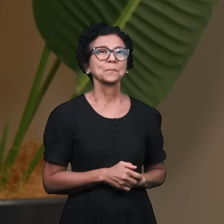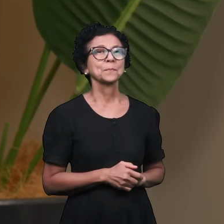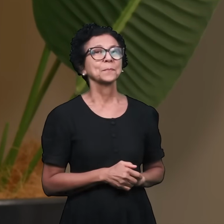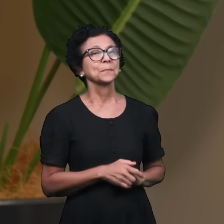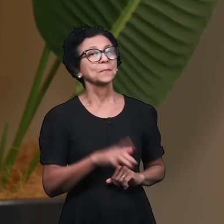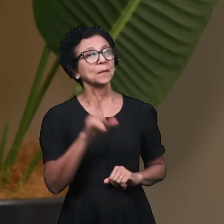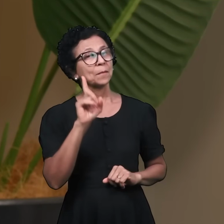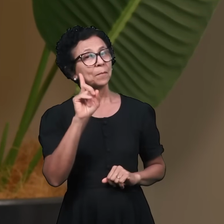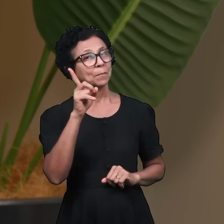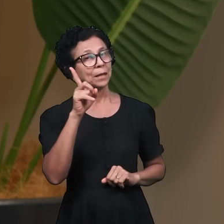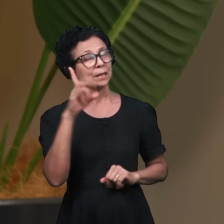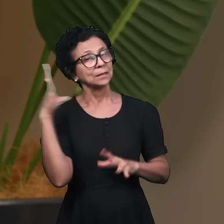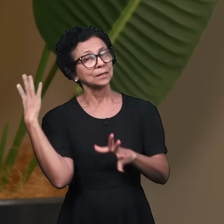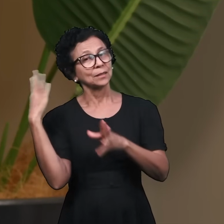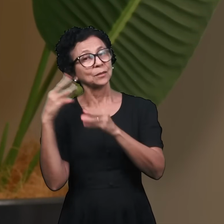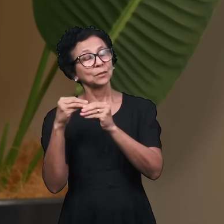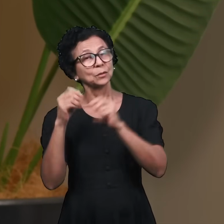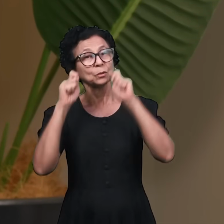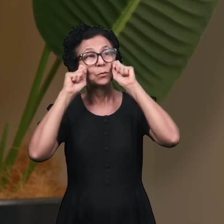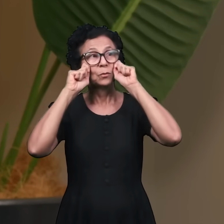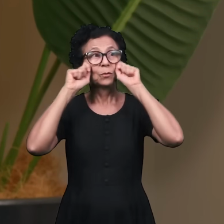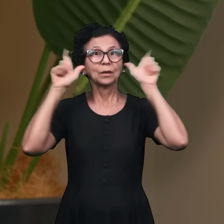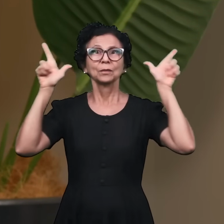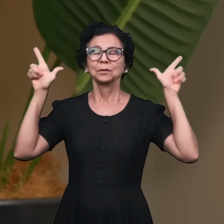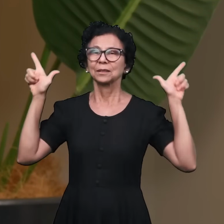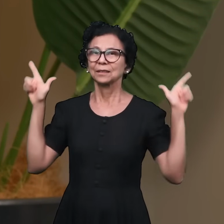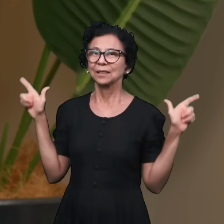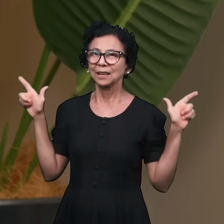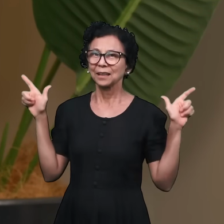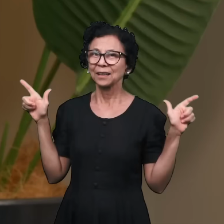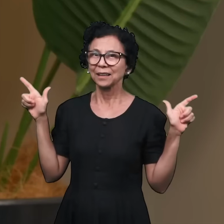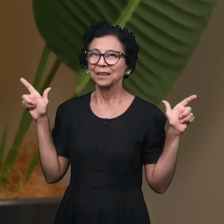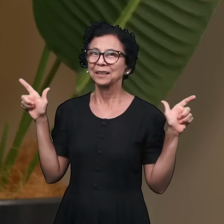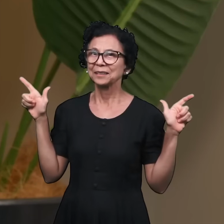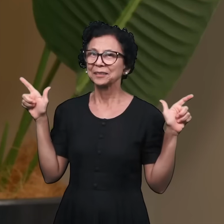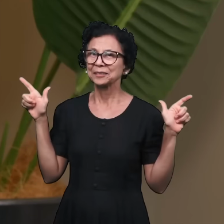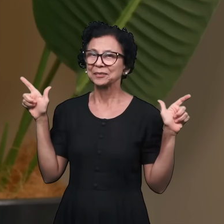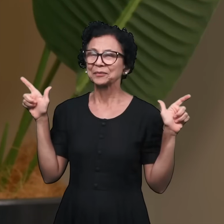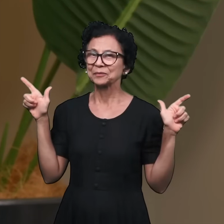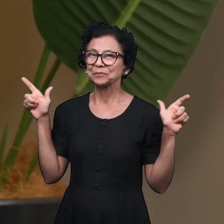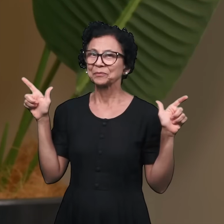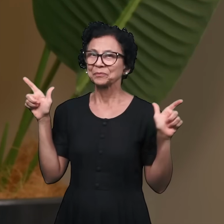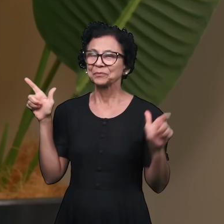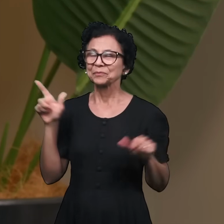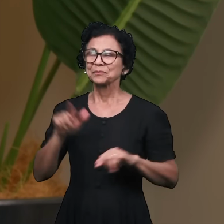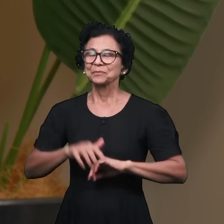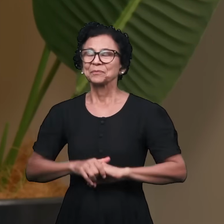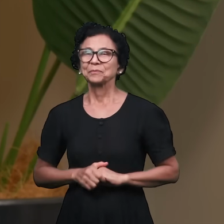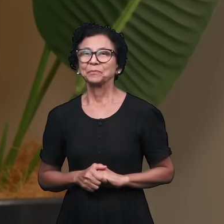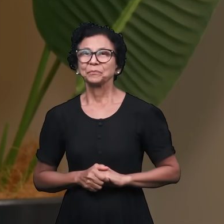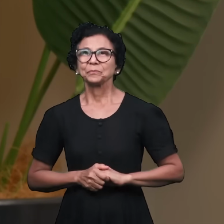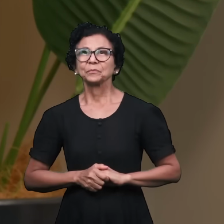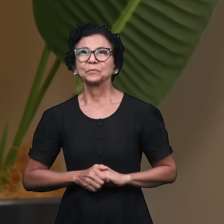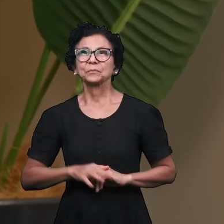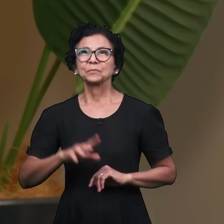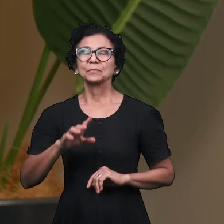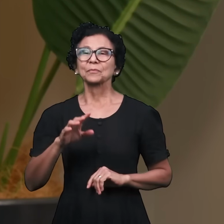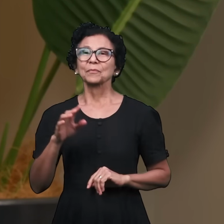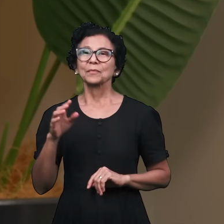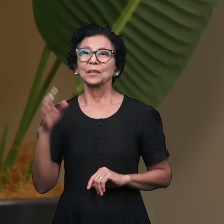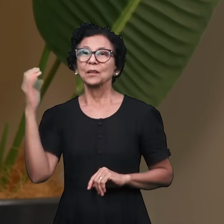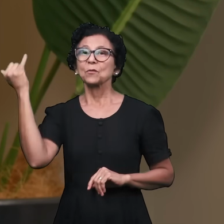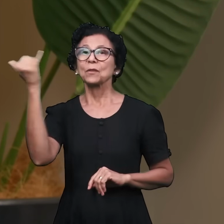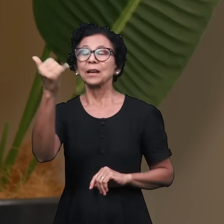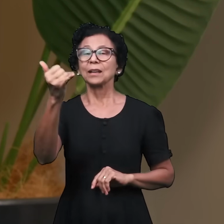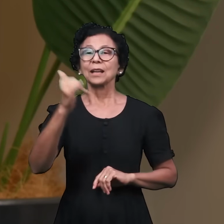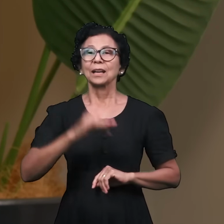há uma conclusão. Quando acordares, falará contigo, porque nós vamos ressuscitar,